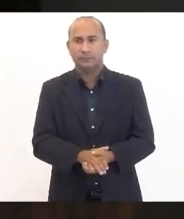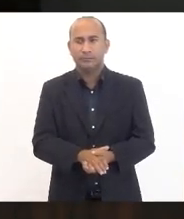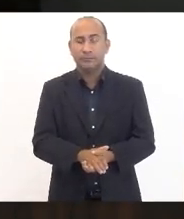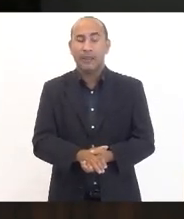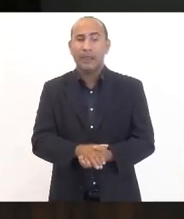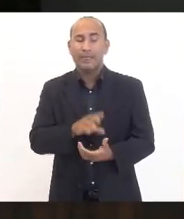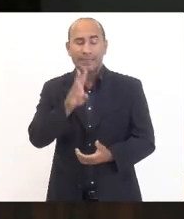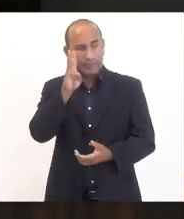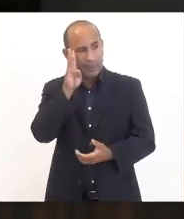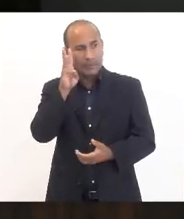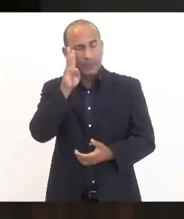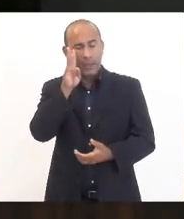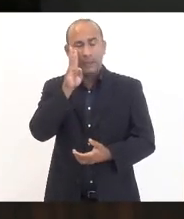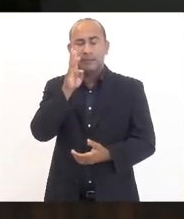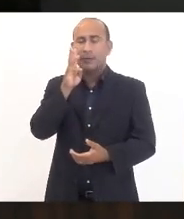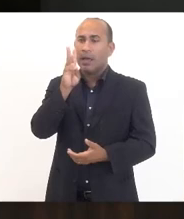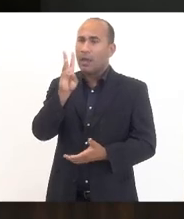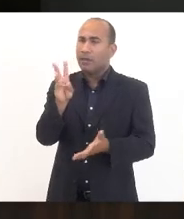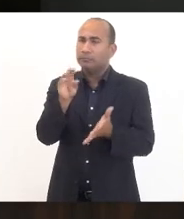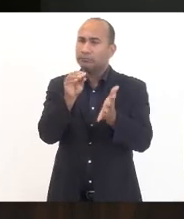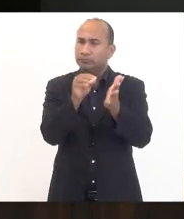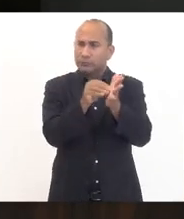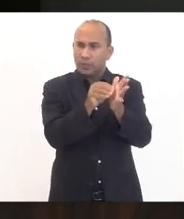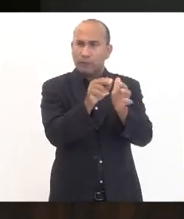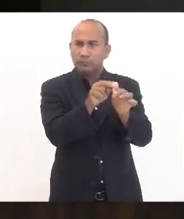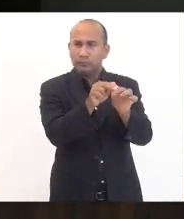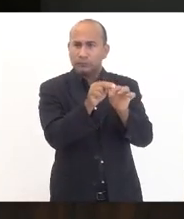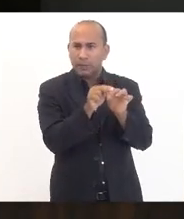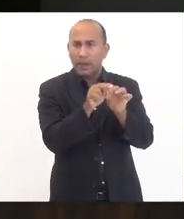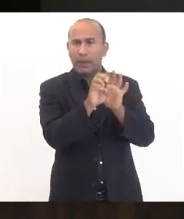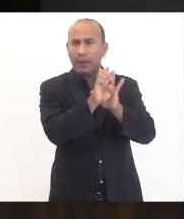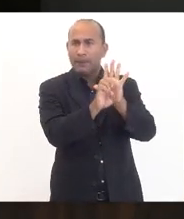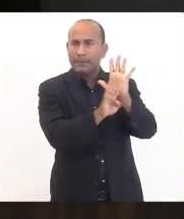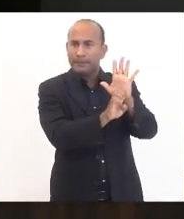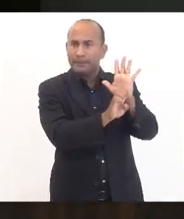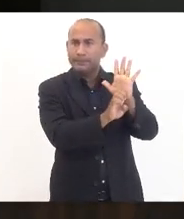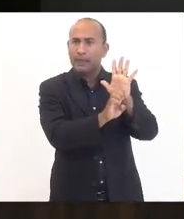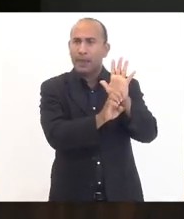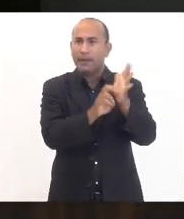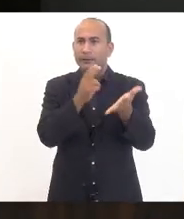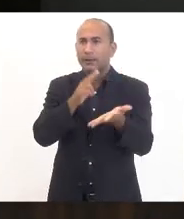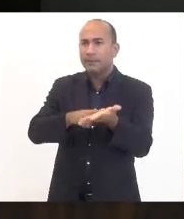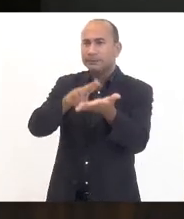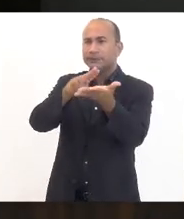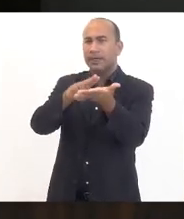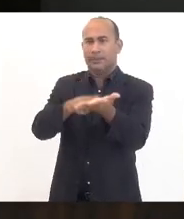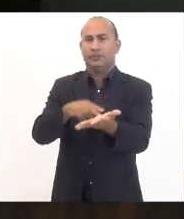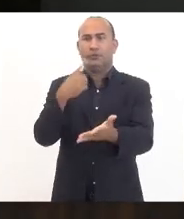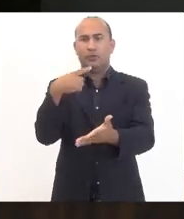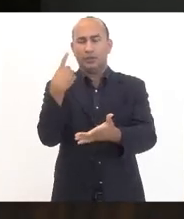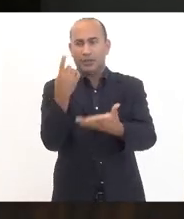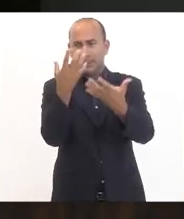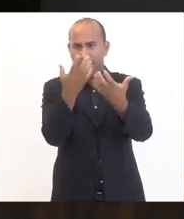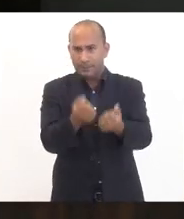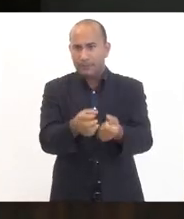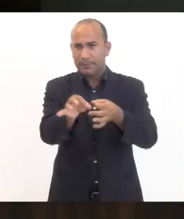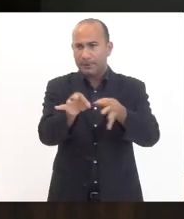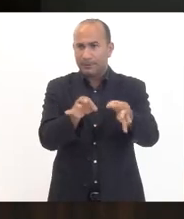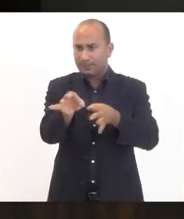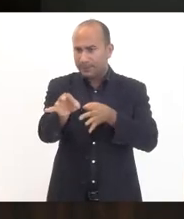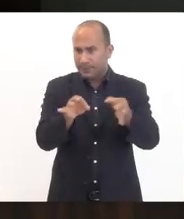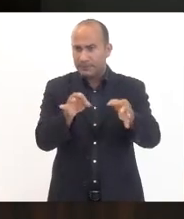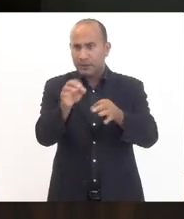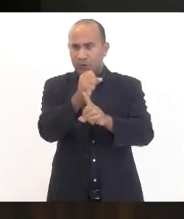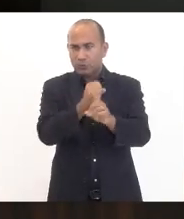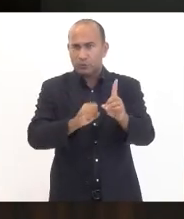Na terça, vou botar para recebimento de emendas a mensagem que acabamos de receber do projeto de proteção